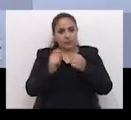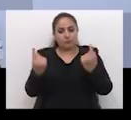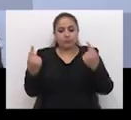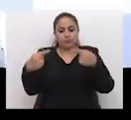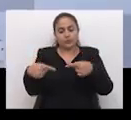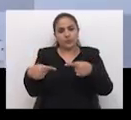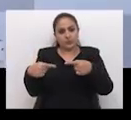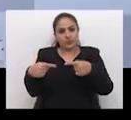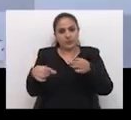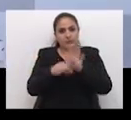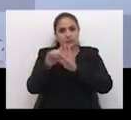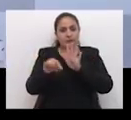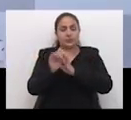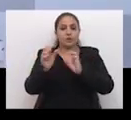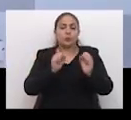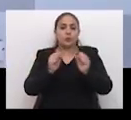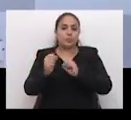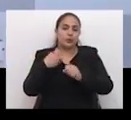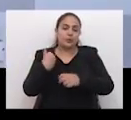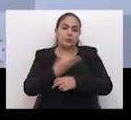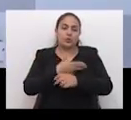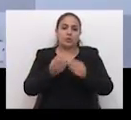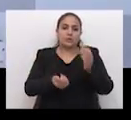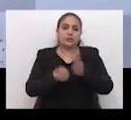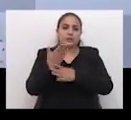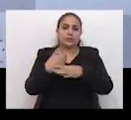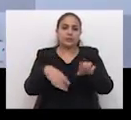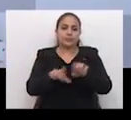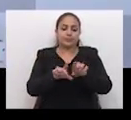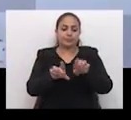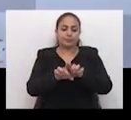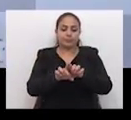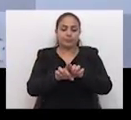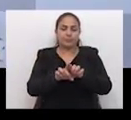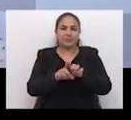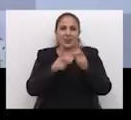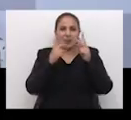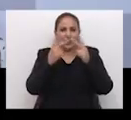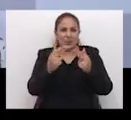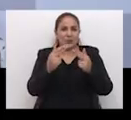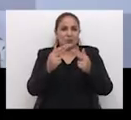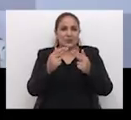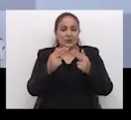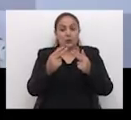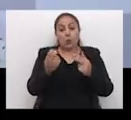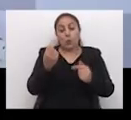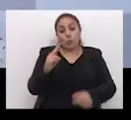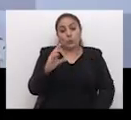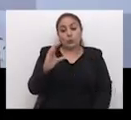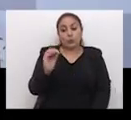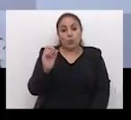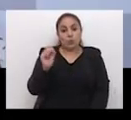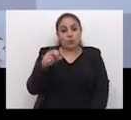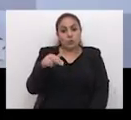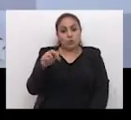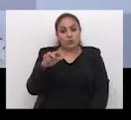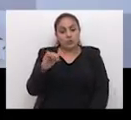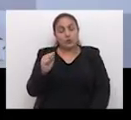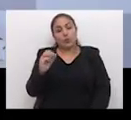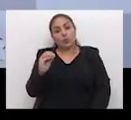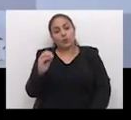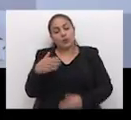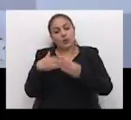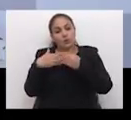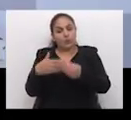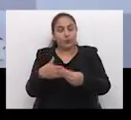na licitação. E também a possibilidade de nós formarmos, se não um consórcio que acompanhe a evolução